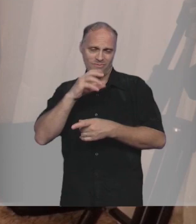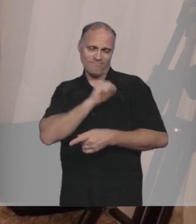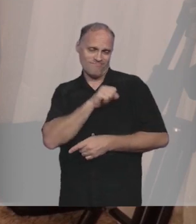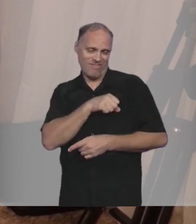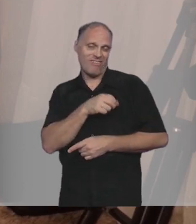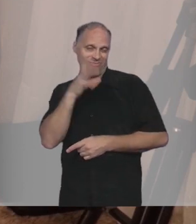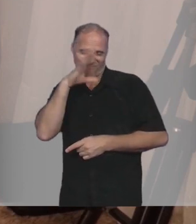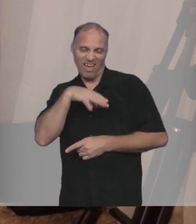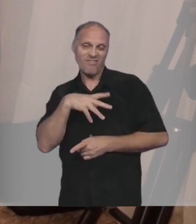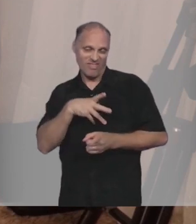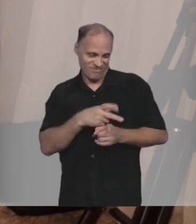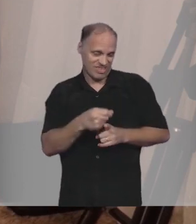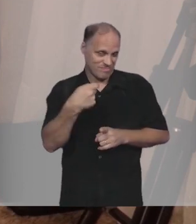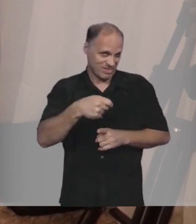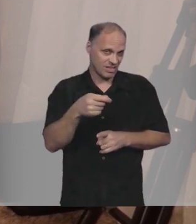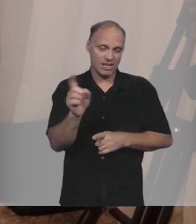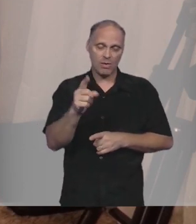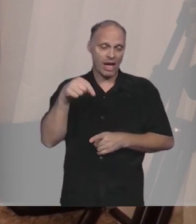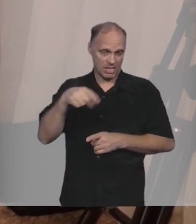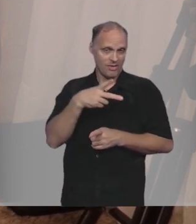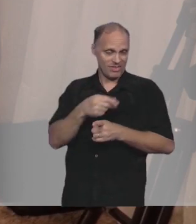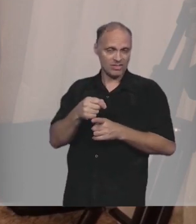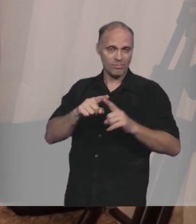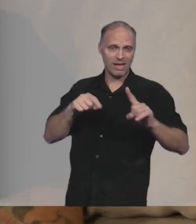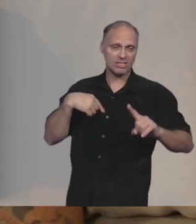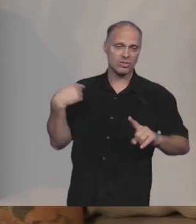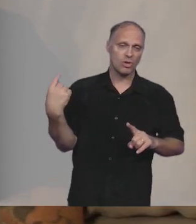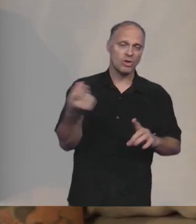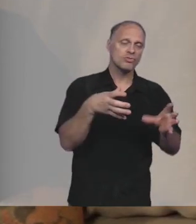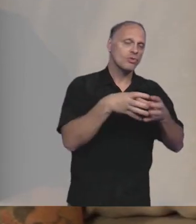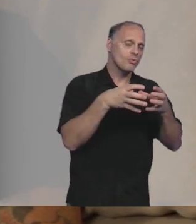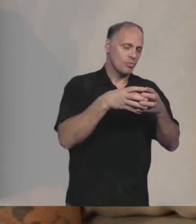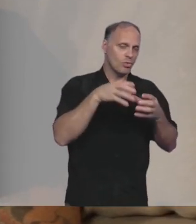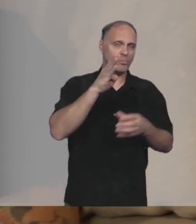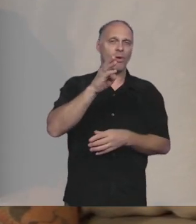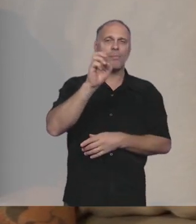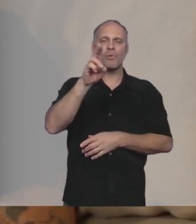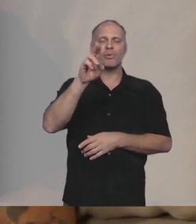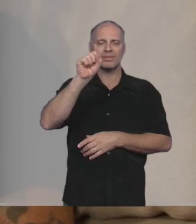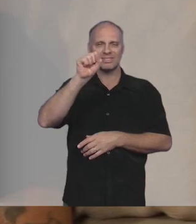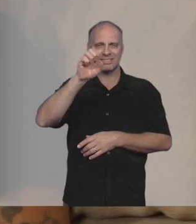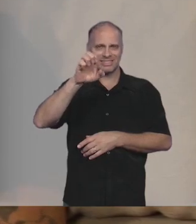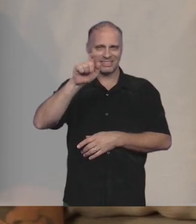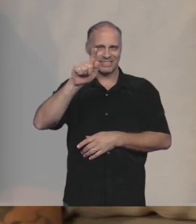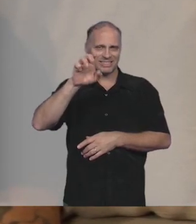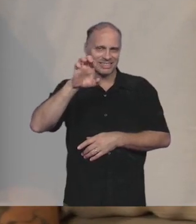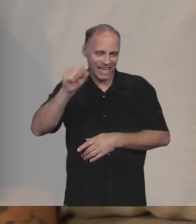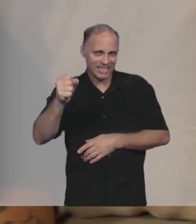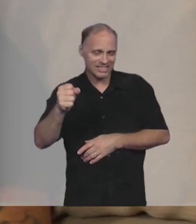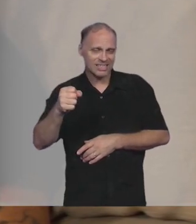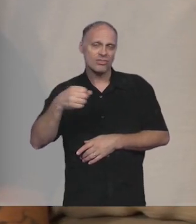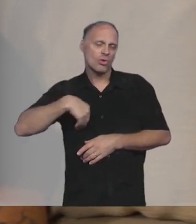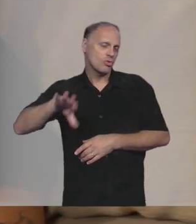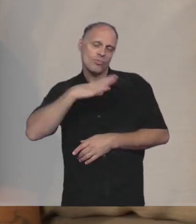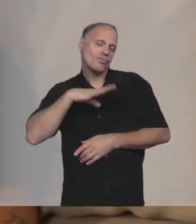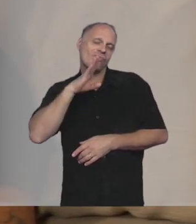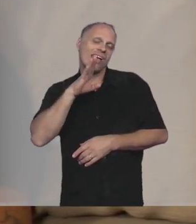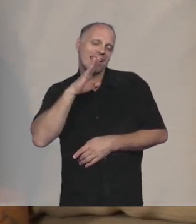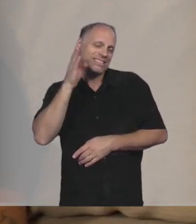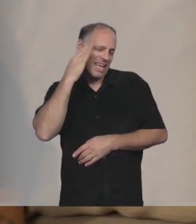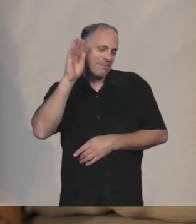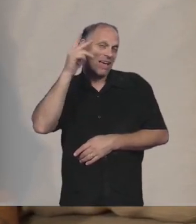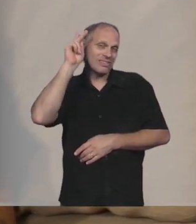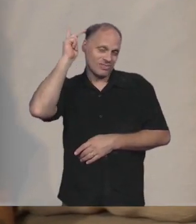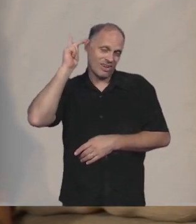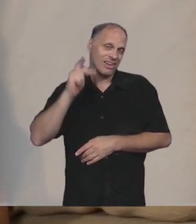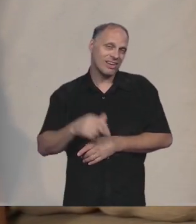burguês. E todo mundo conhece a Terreira, né, sabe a história deles, né? A gente chegou a pensar, Laerte, em fazer